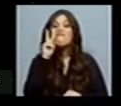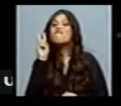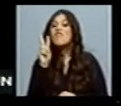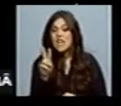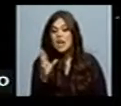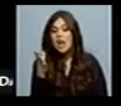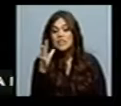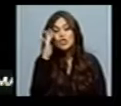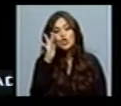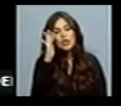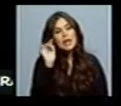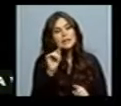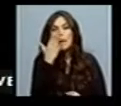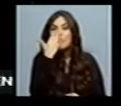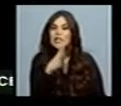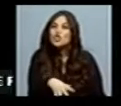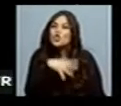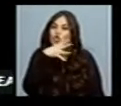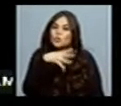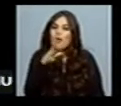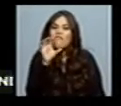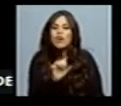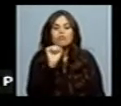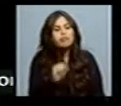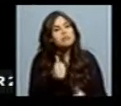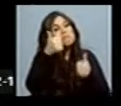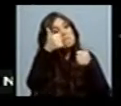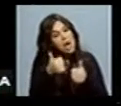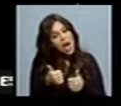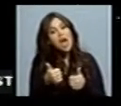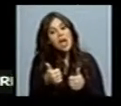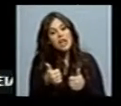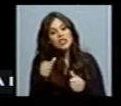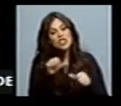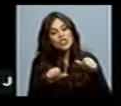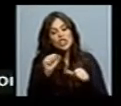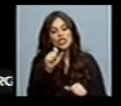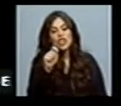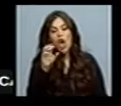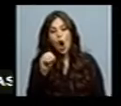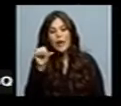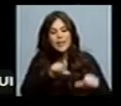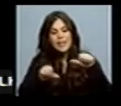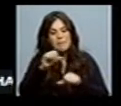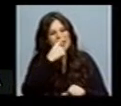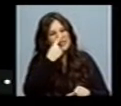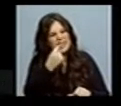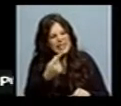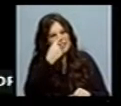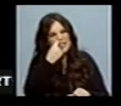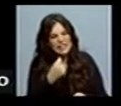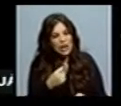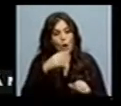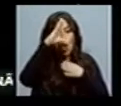desta teoria aparentemente explicar de uma maneira mais correta a geoquímica semelhante ou muito parecida que nós temos entre a Lua e a